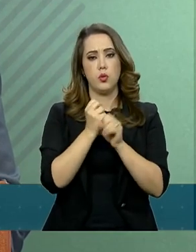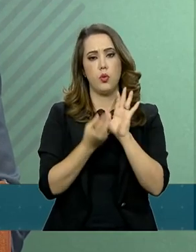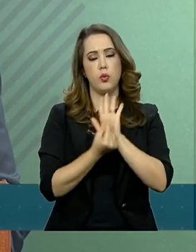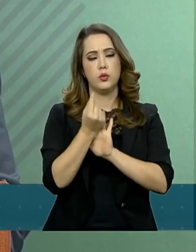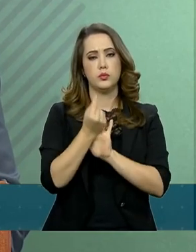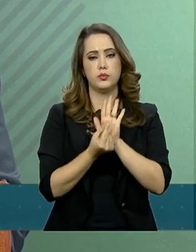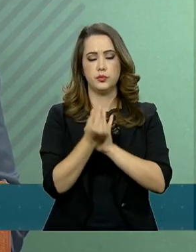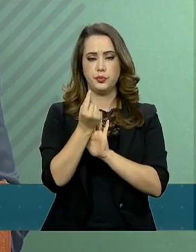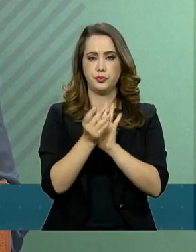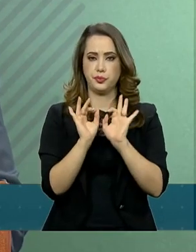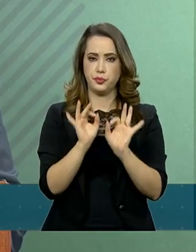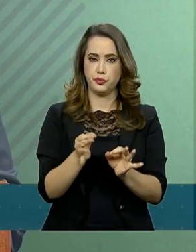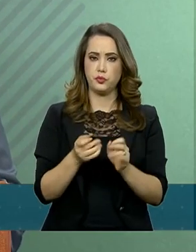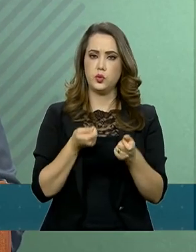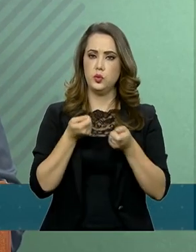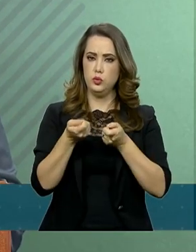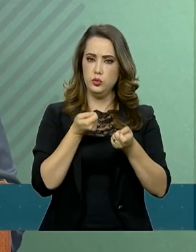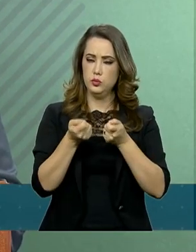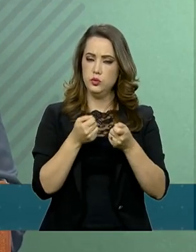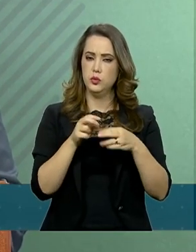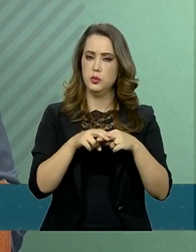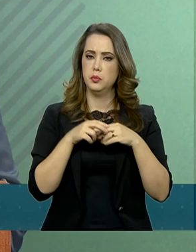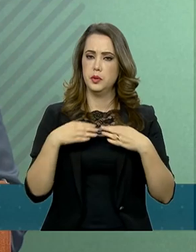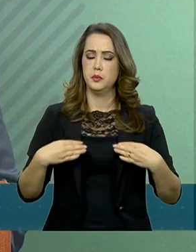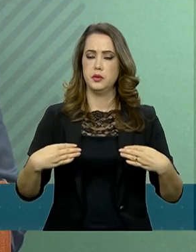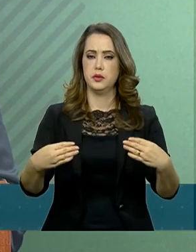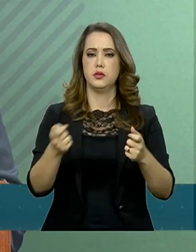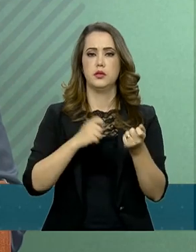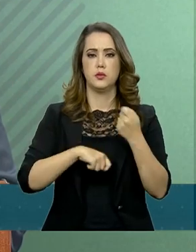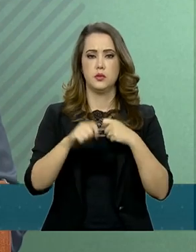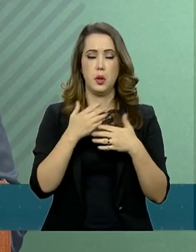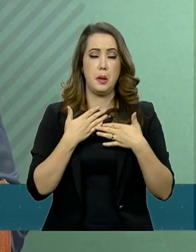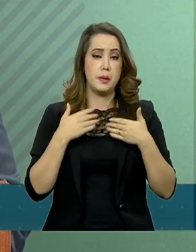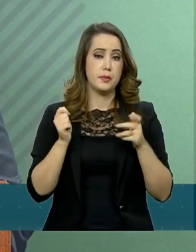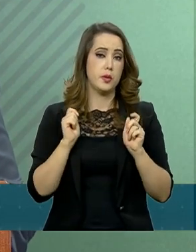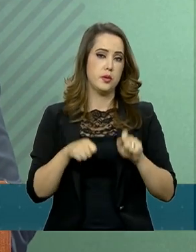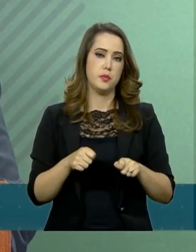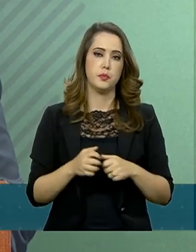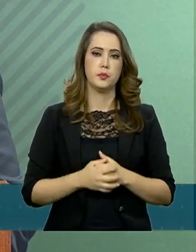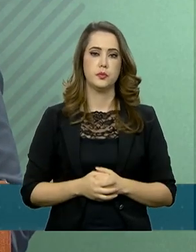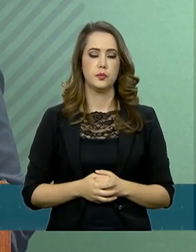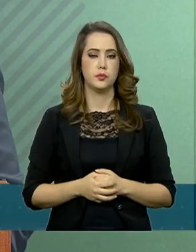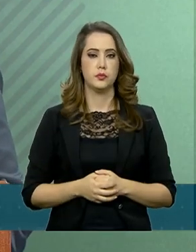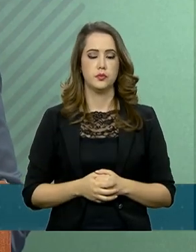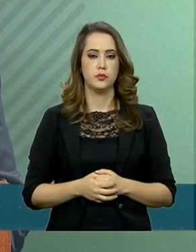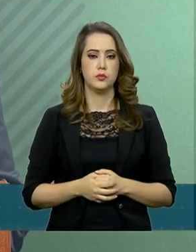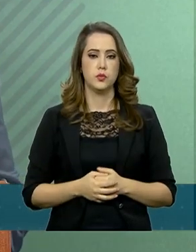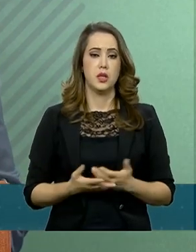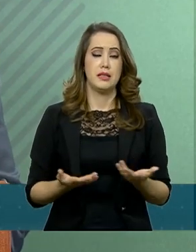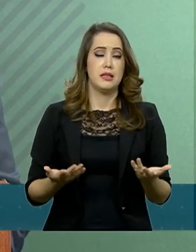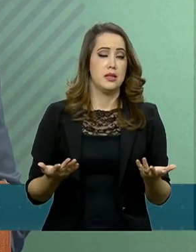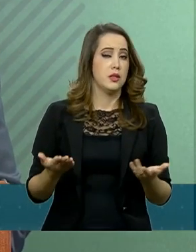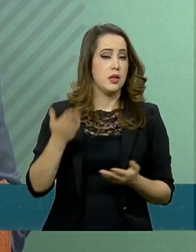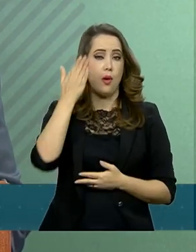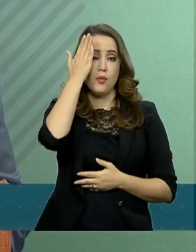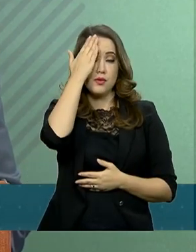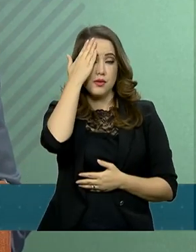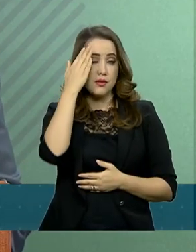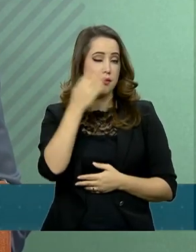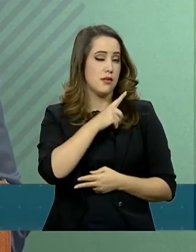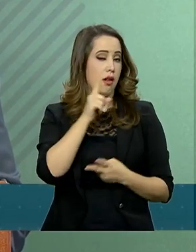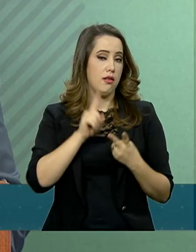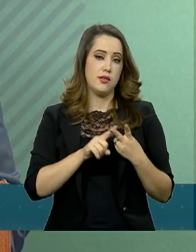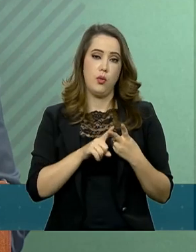previsto e controlado pelo ministério da economia nas melhores condições eu não tenho informação sobre a sua